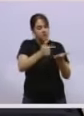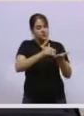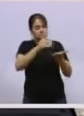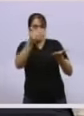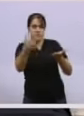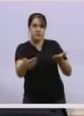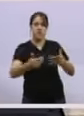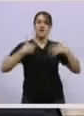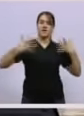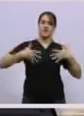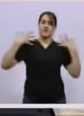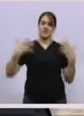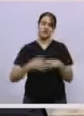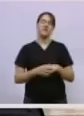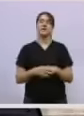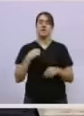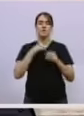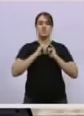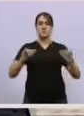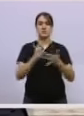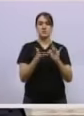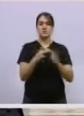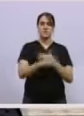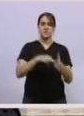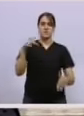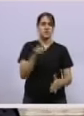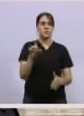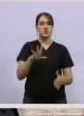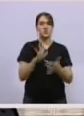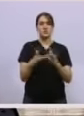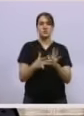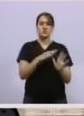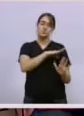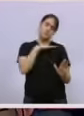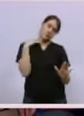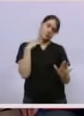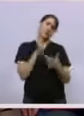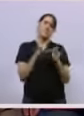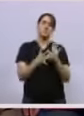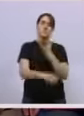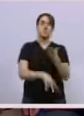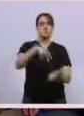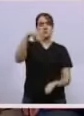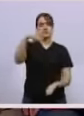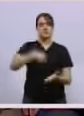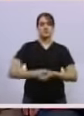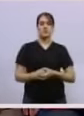eu anuncio é sempre o ressuscitado. É sempre o ressuscitado.